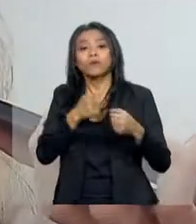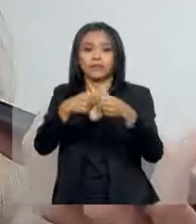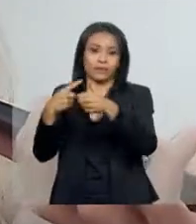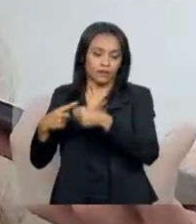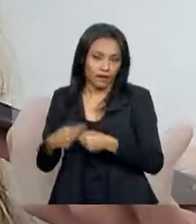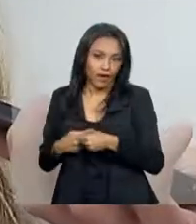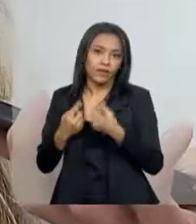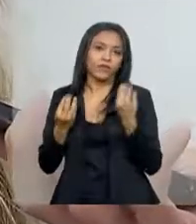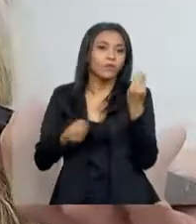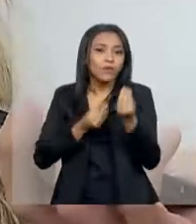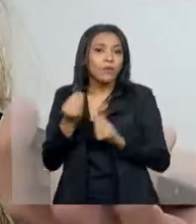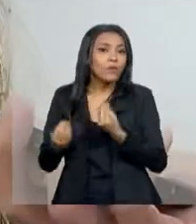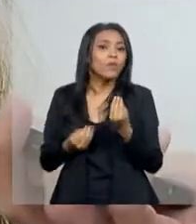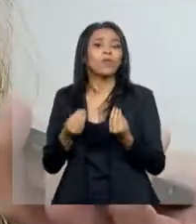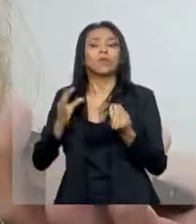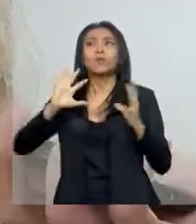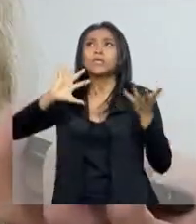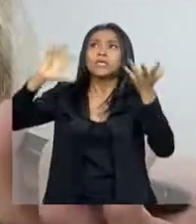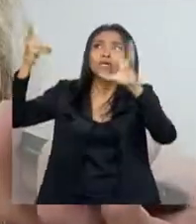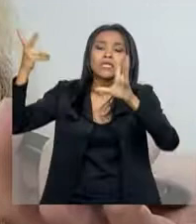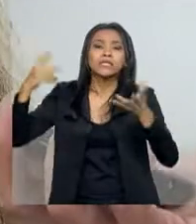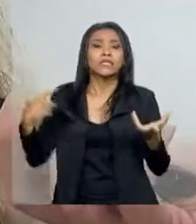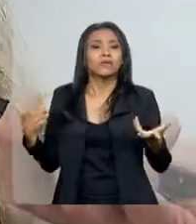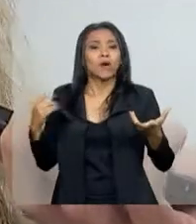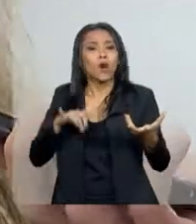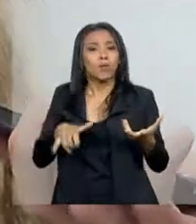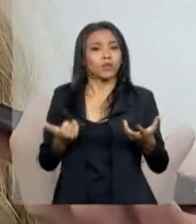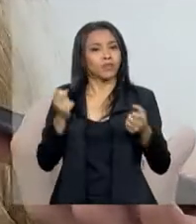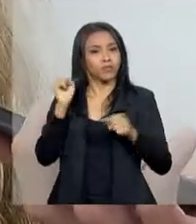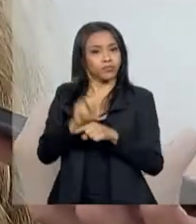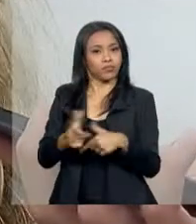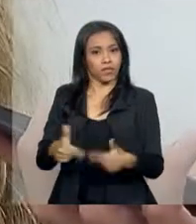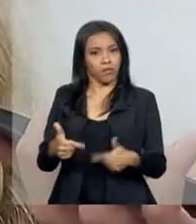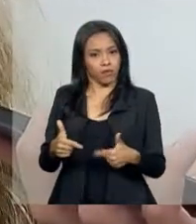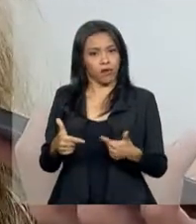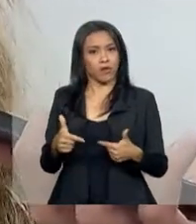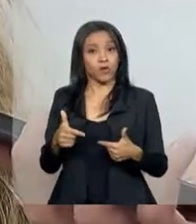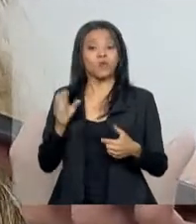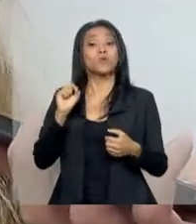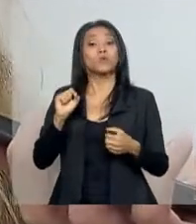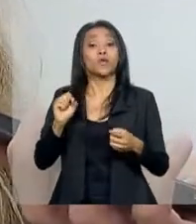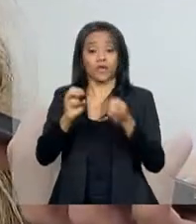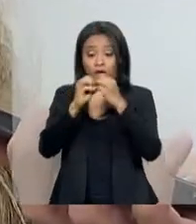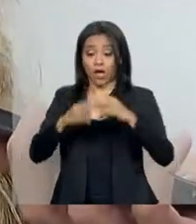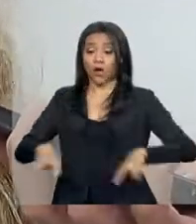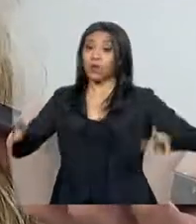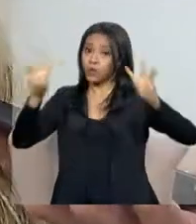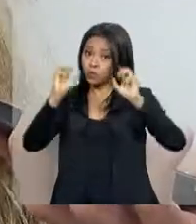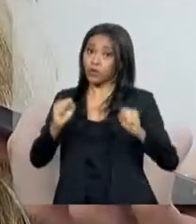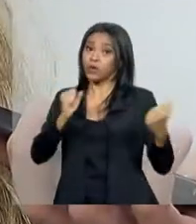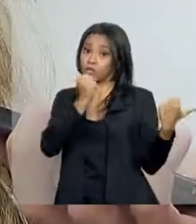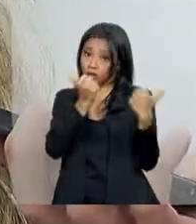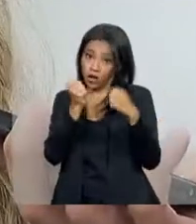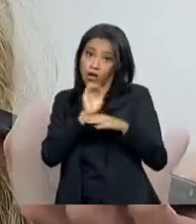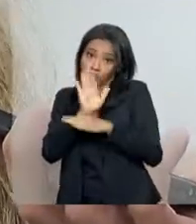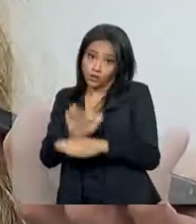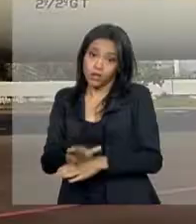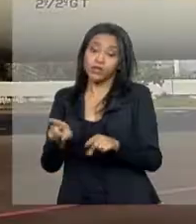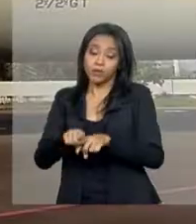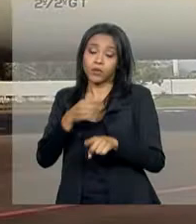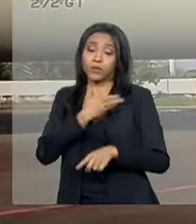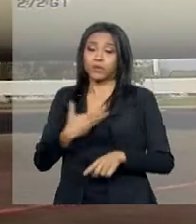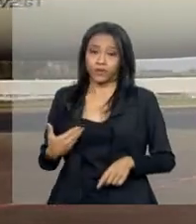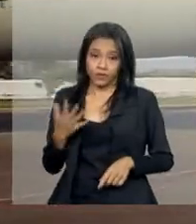as condições, clima, oportunidades de trabalho, o que a ONU pode fazer por eles e o que o governo federal vai fazer por